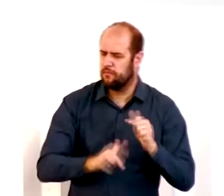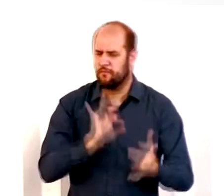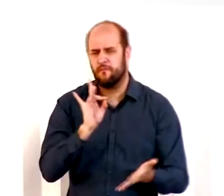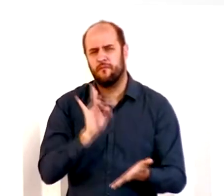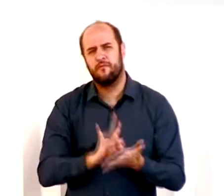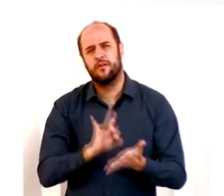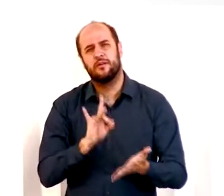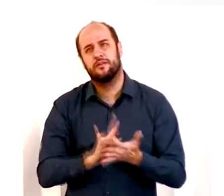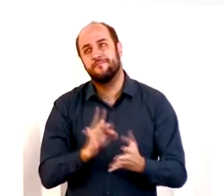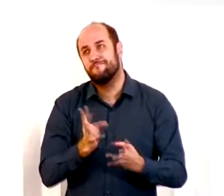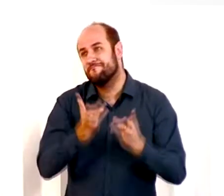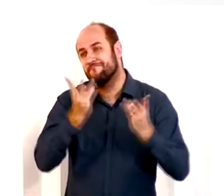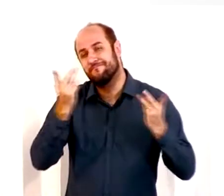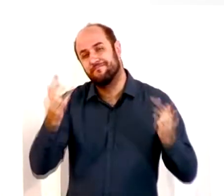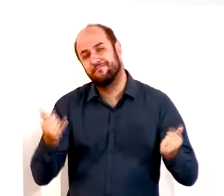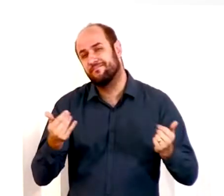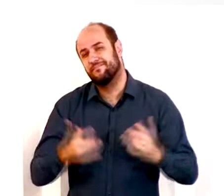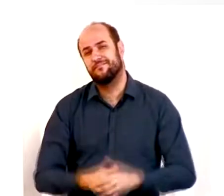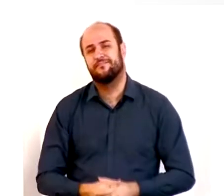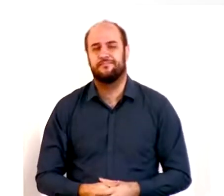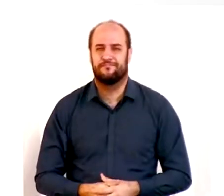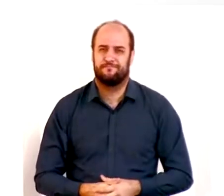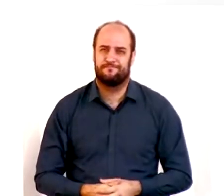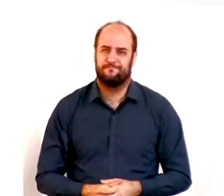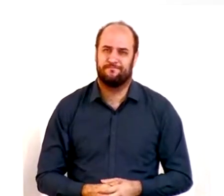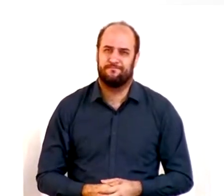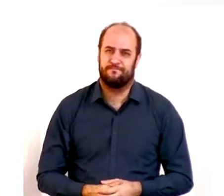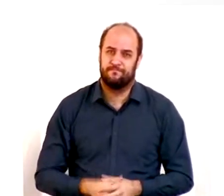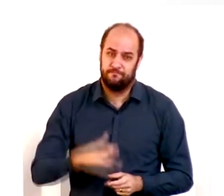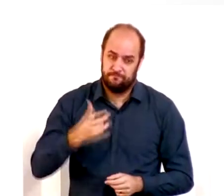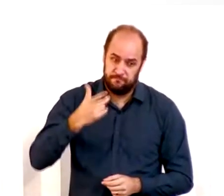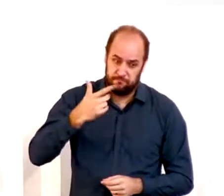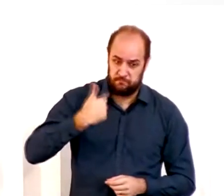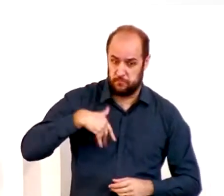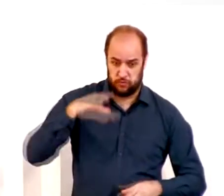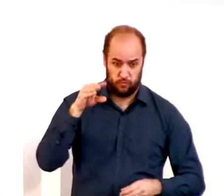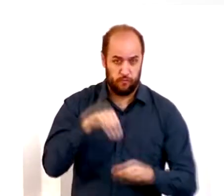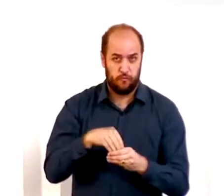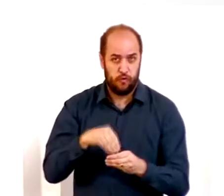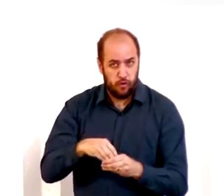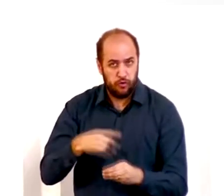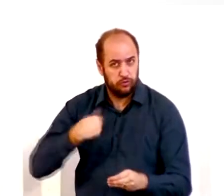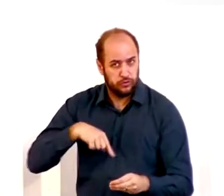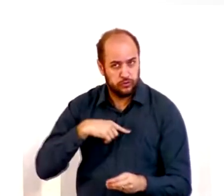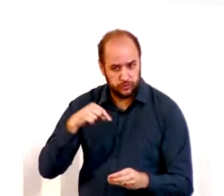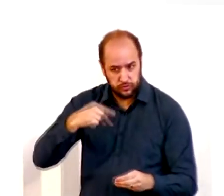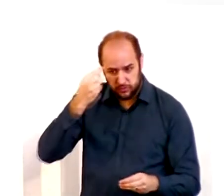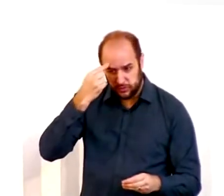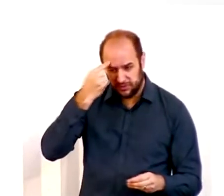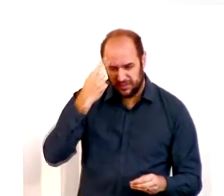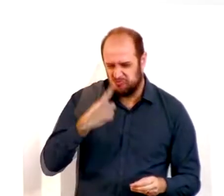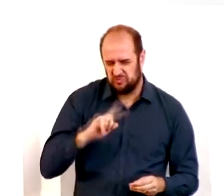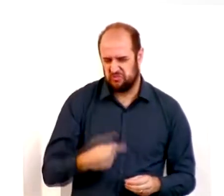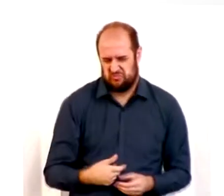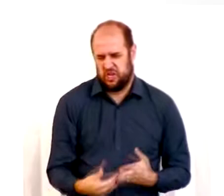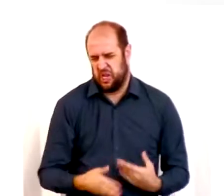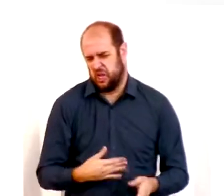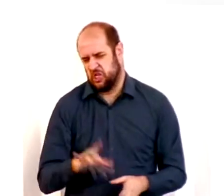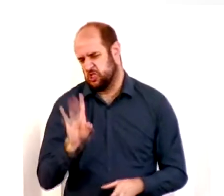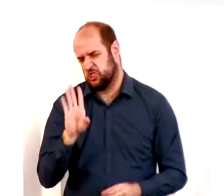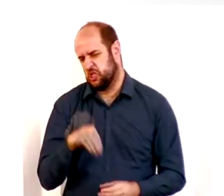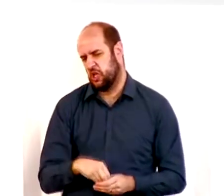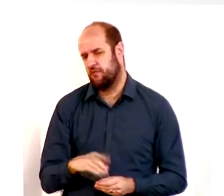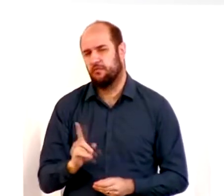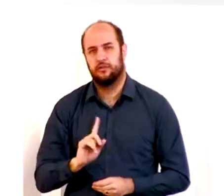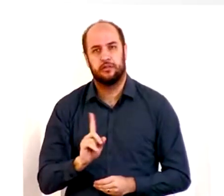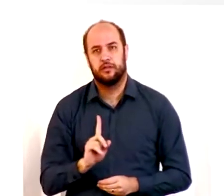verdadeiramente excelente, irmãos. Por isso, eleições para nós não são coisas assim corriqueiras. Eleições para nós